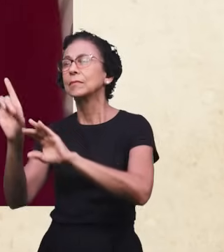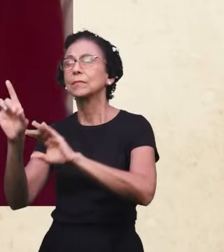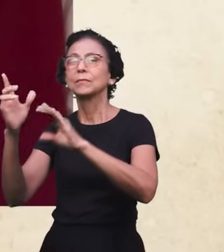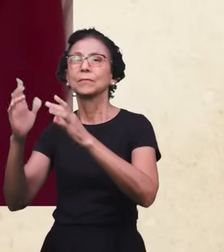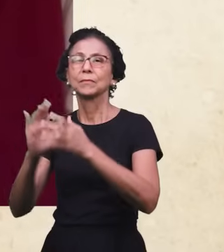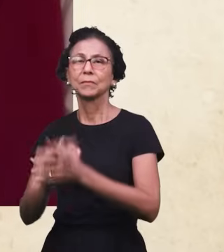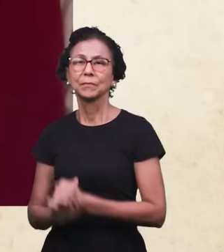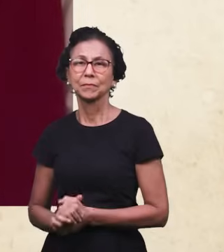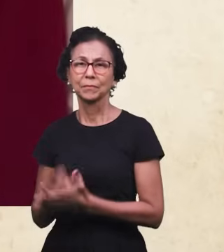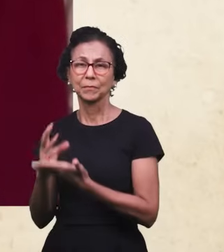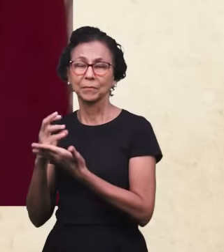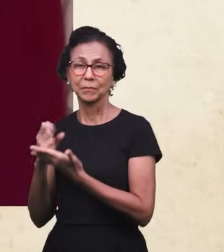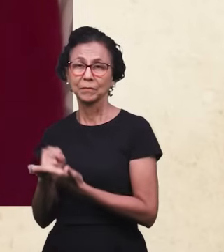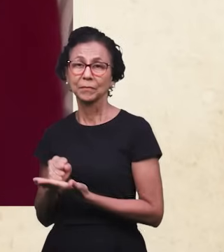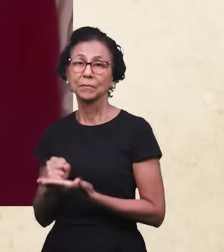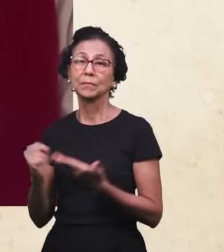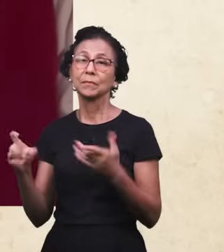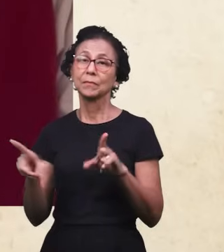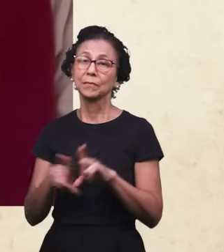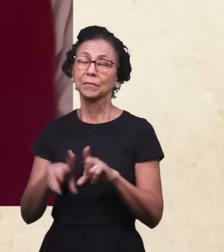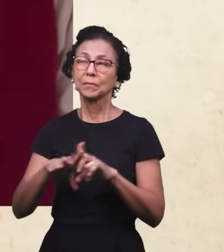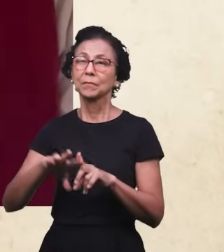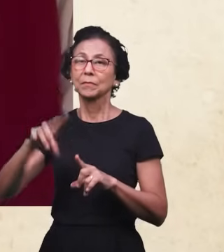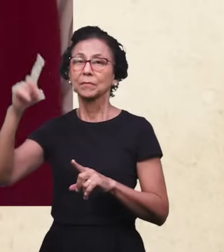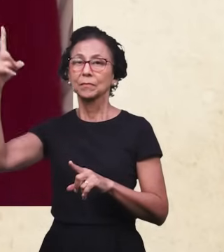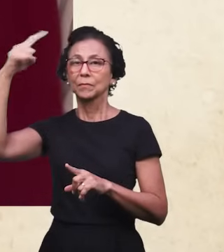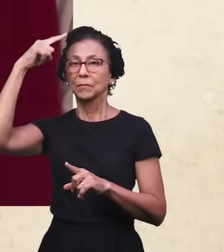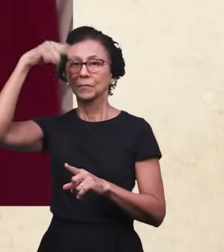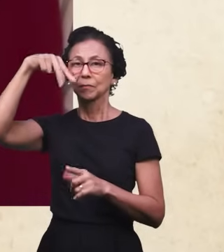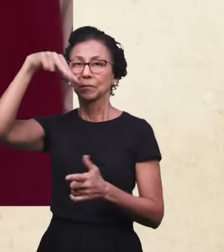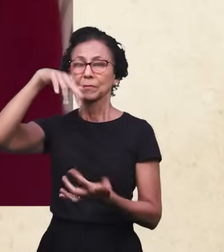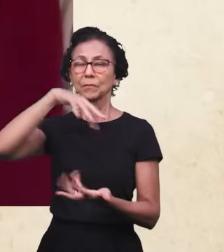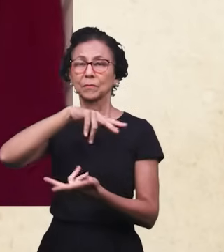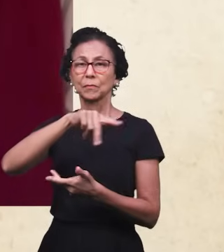foi sepultado, ressuscitou ao terceiro dia por nós,